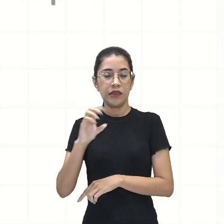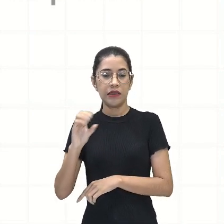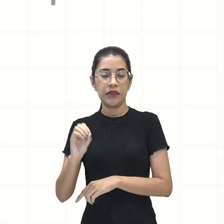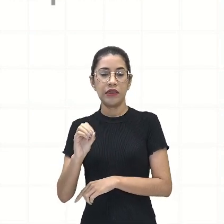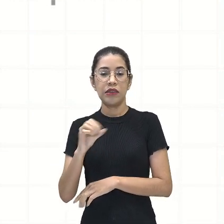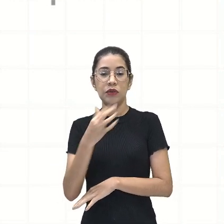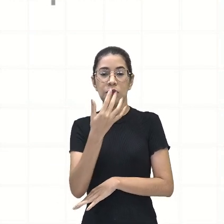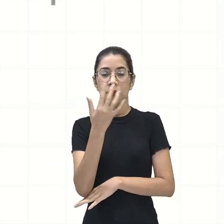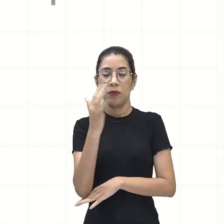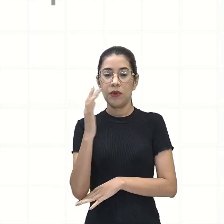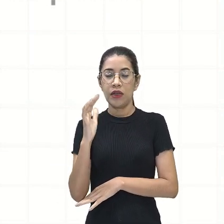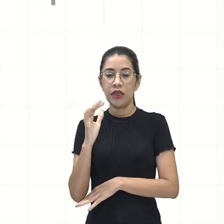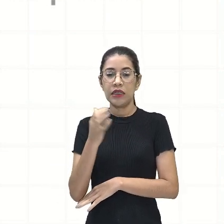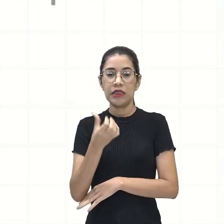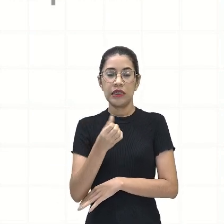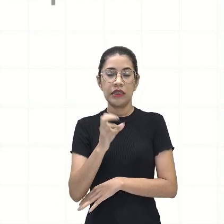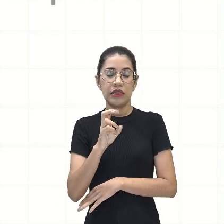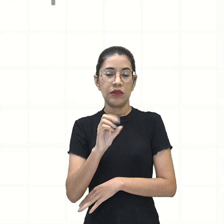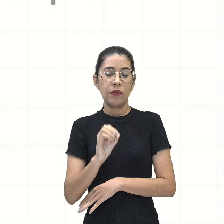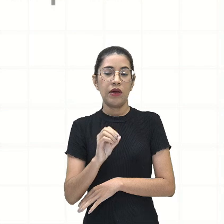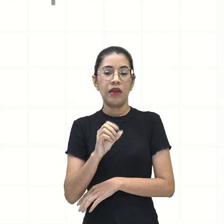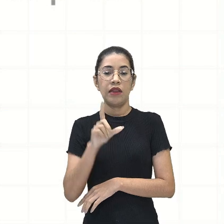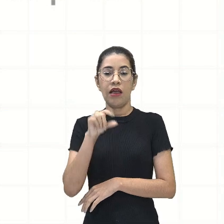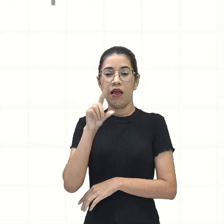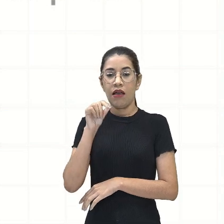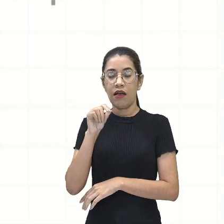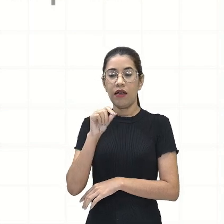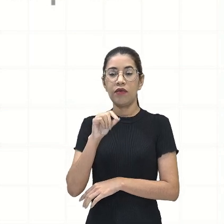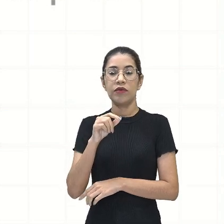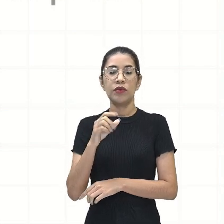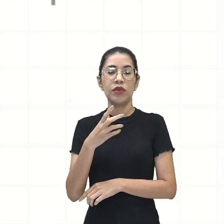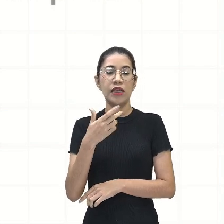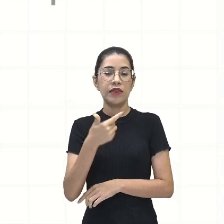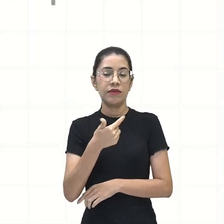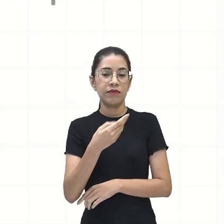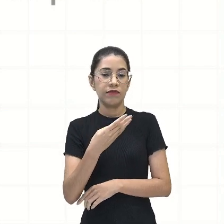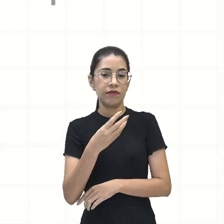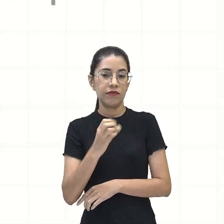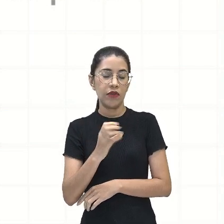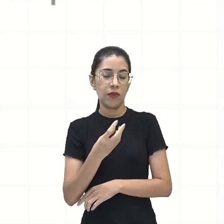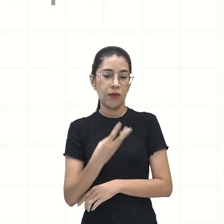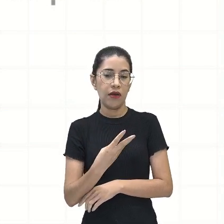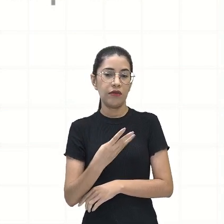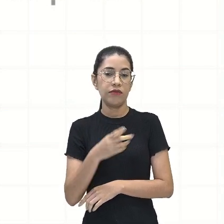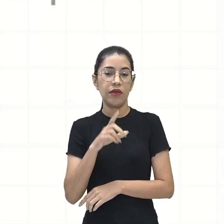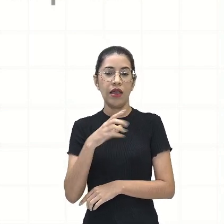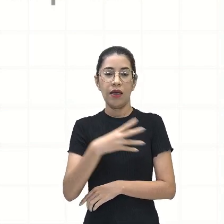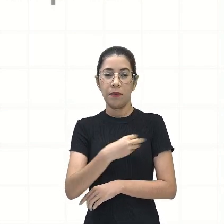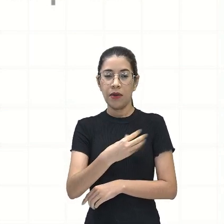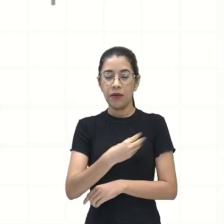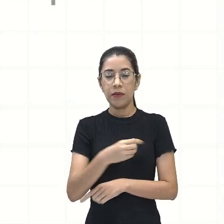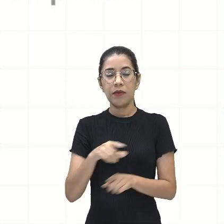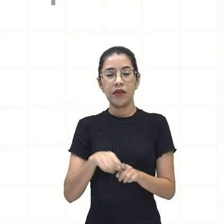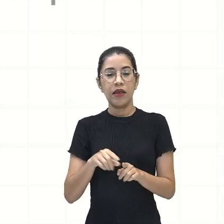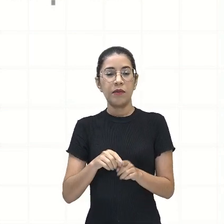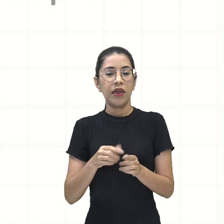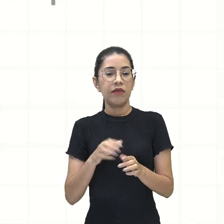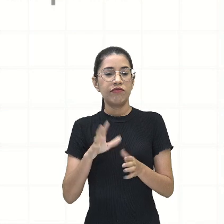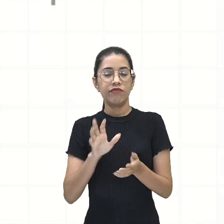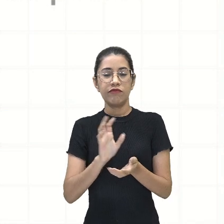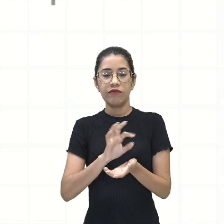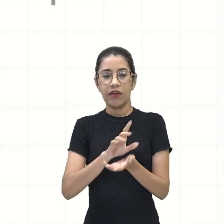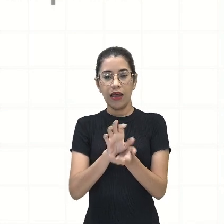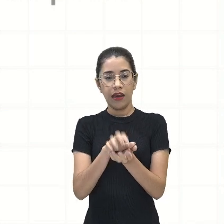de plantas, 650 de aves, 124 de mamíferos, répteis, anfíbios, espécies de peixes de água